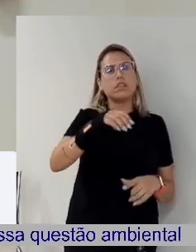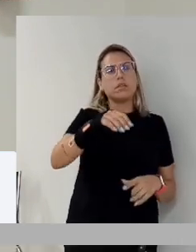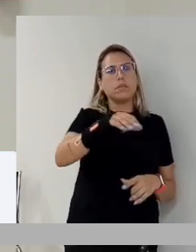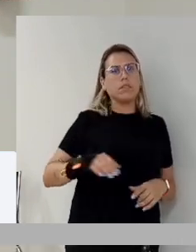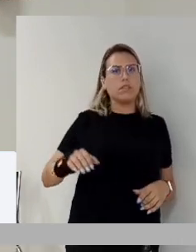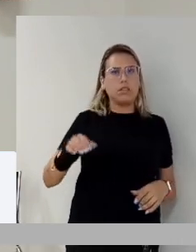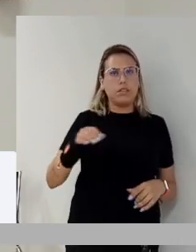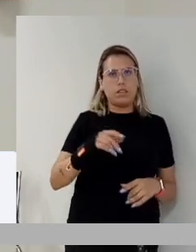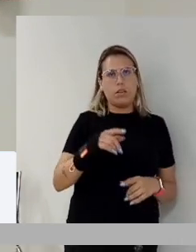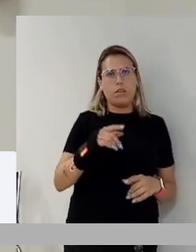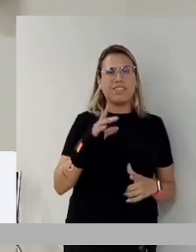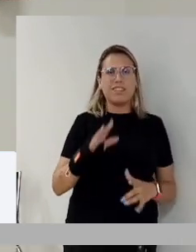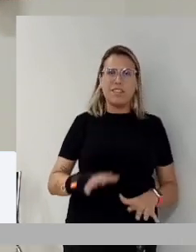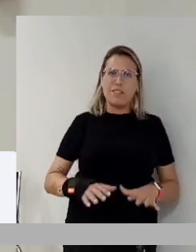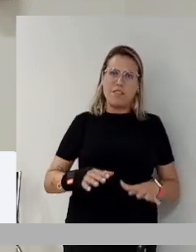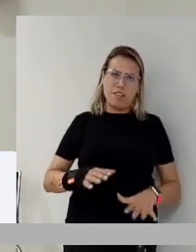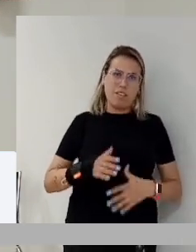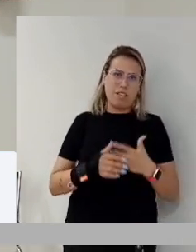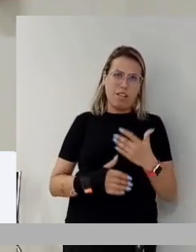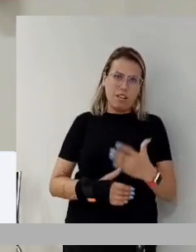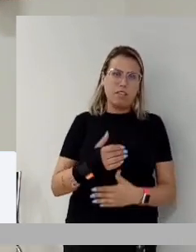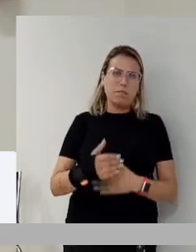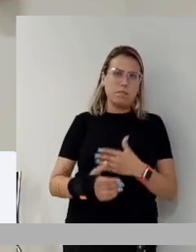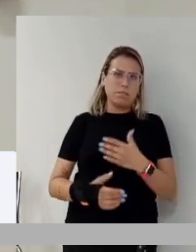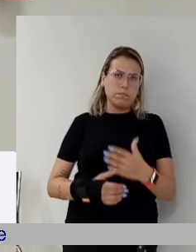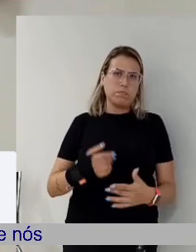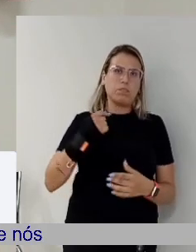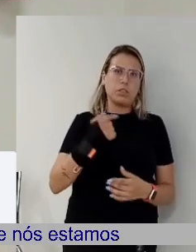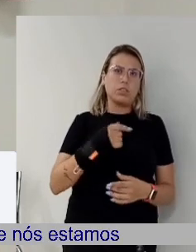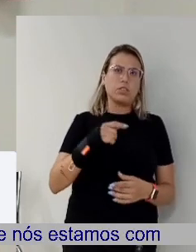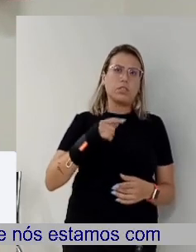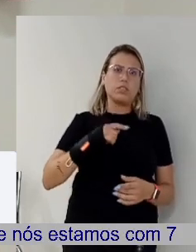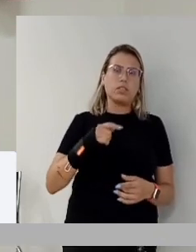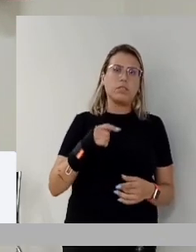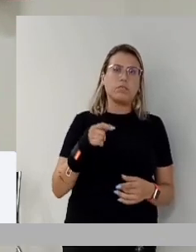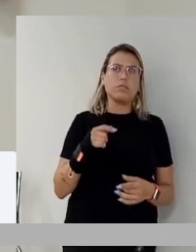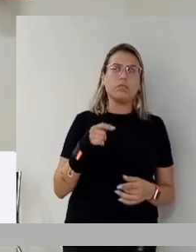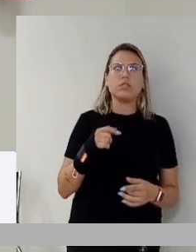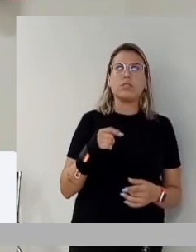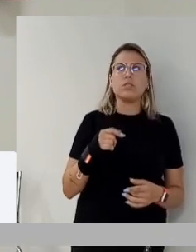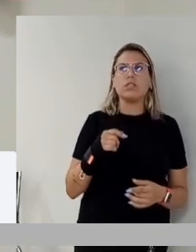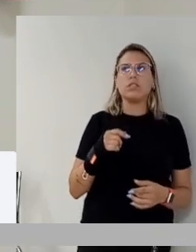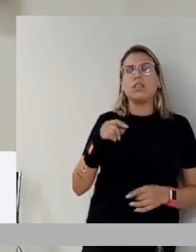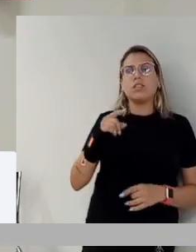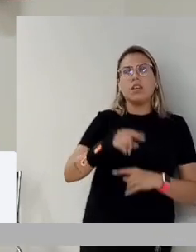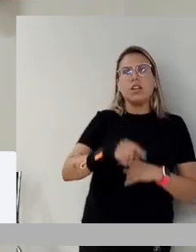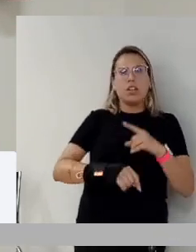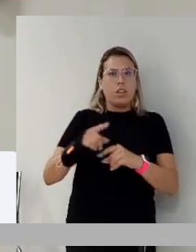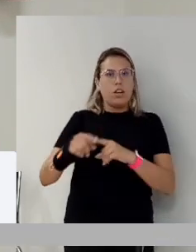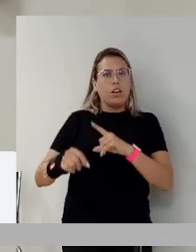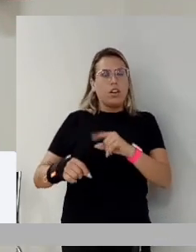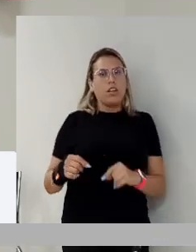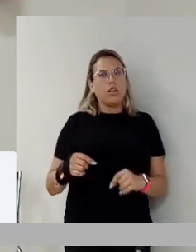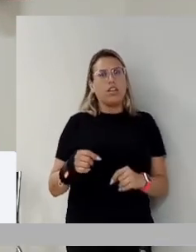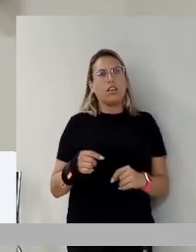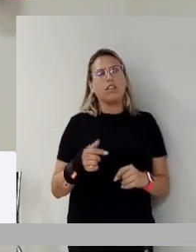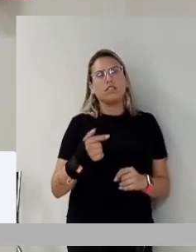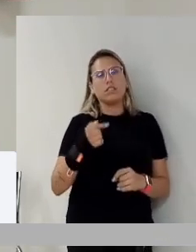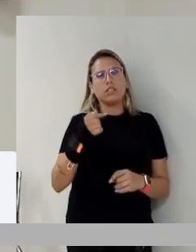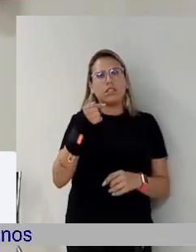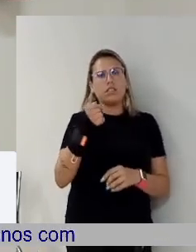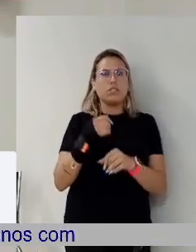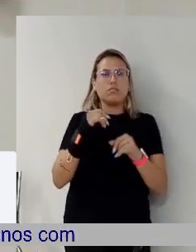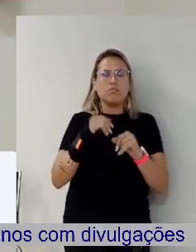é lentamente É uma questão que hoje nós estamos com 7 anos fazendo essa coleta seletiva eh 7 anos com